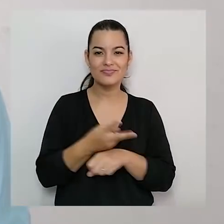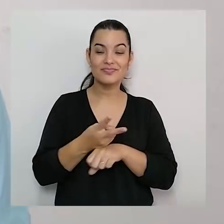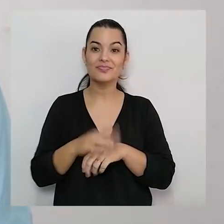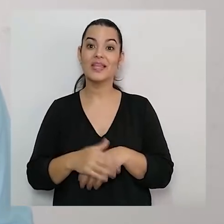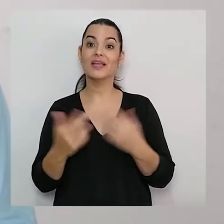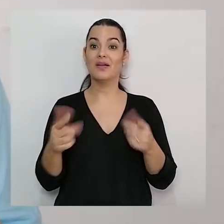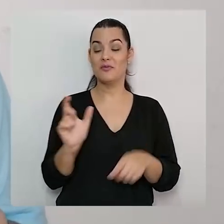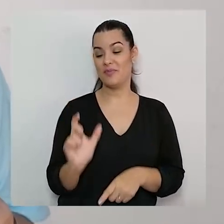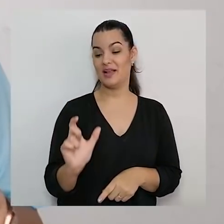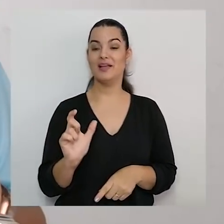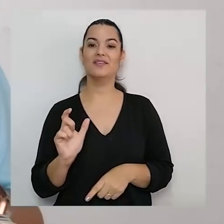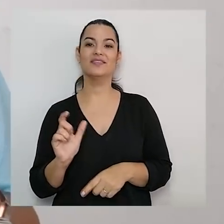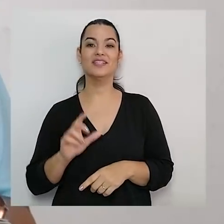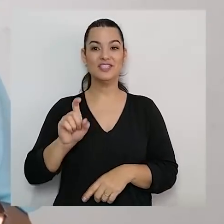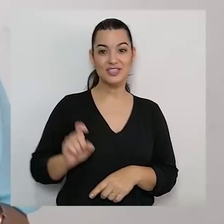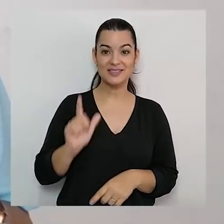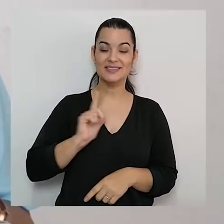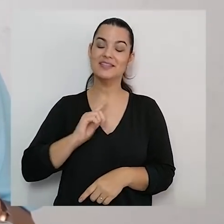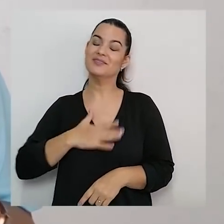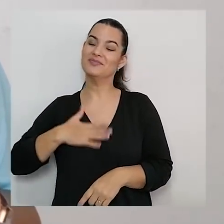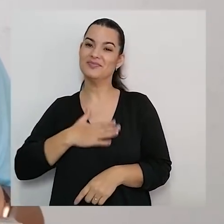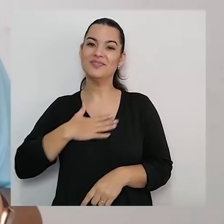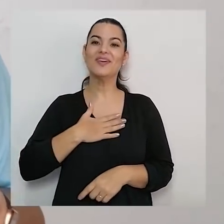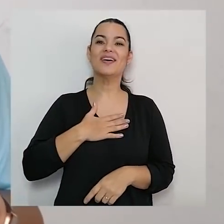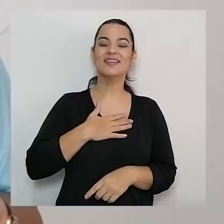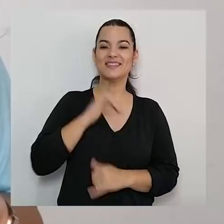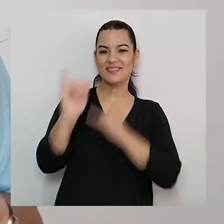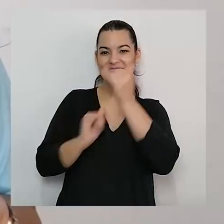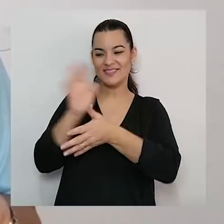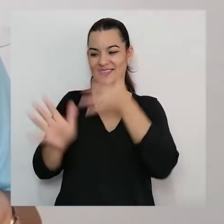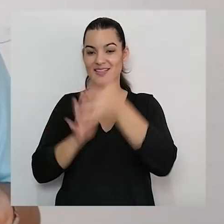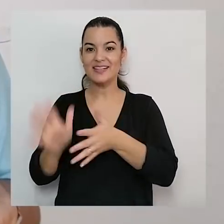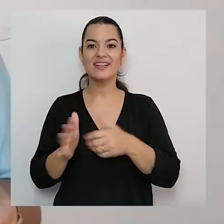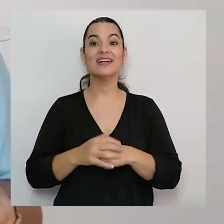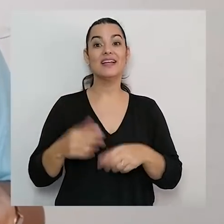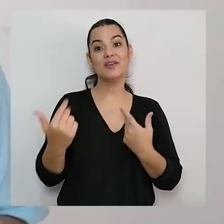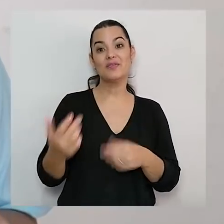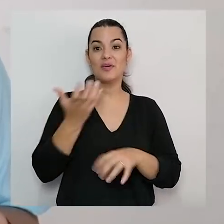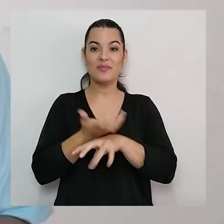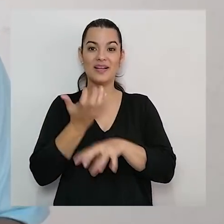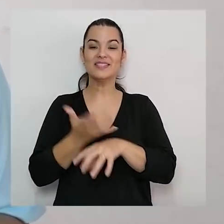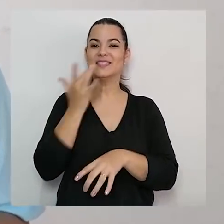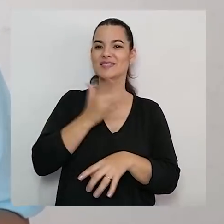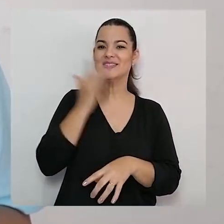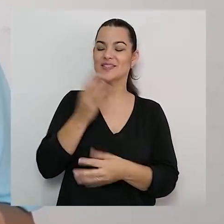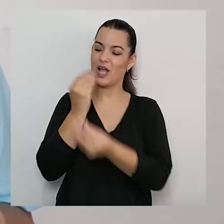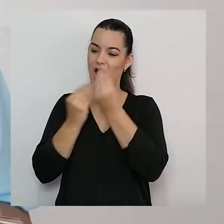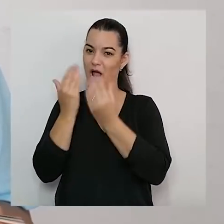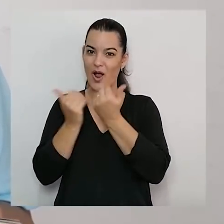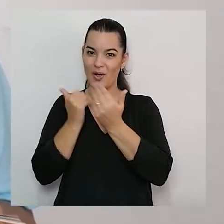como abacaxi é gostoso de comer. Assim como xixi é gostoso